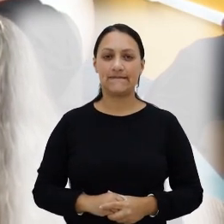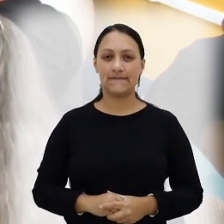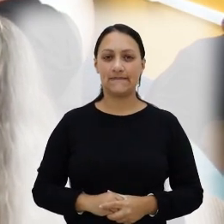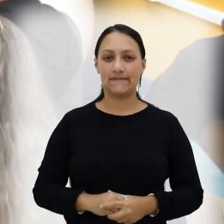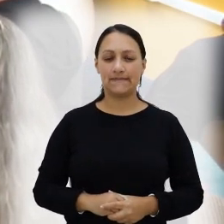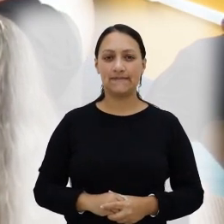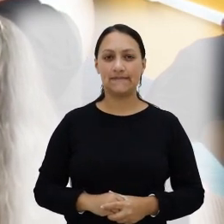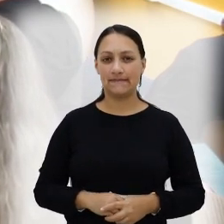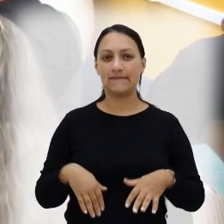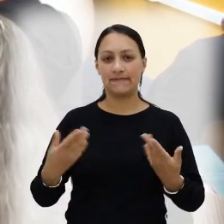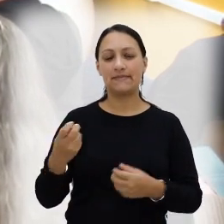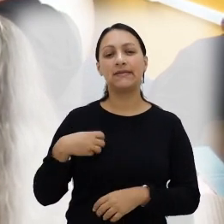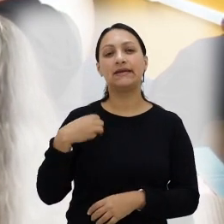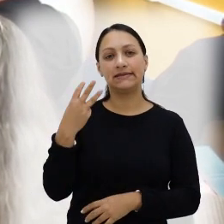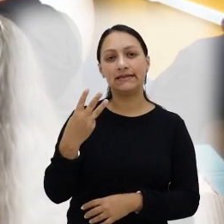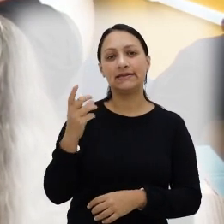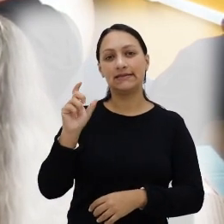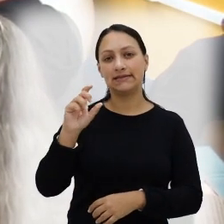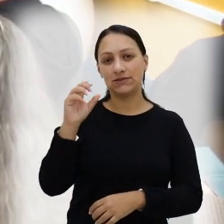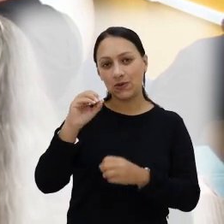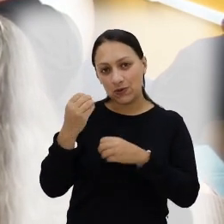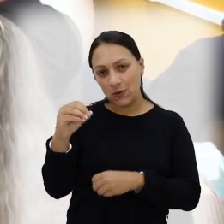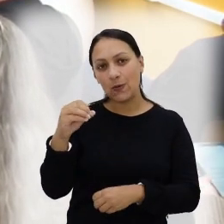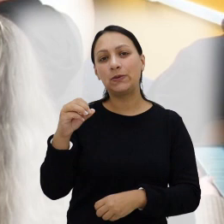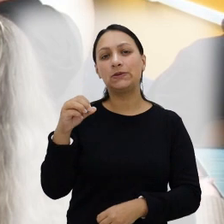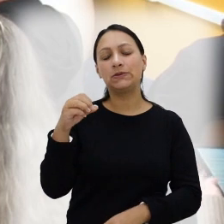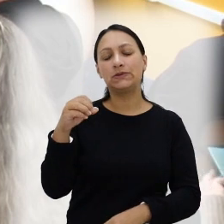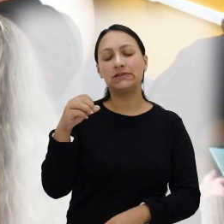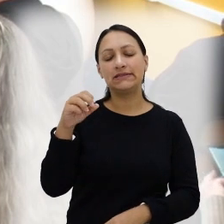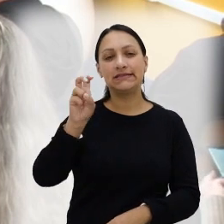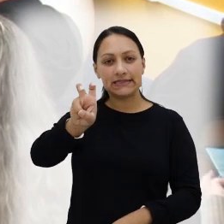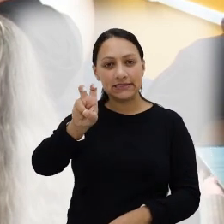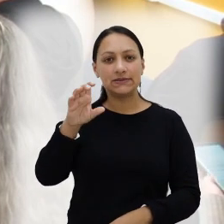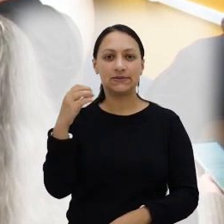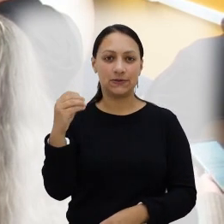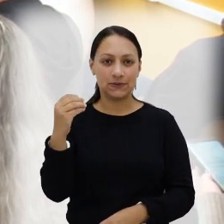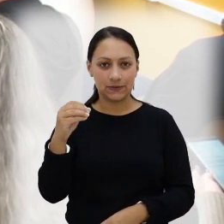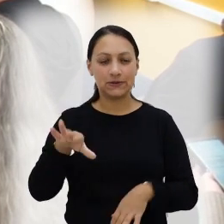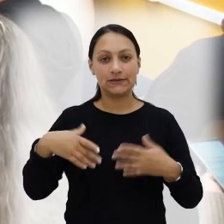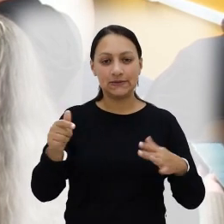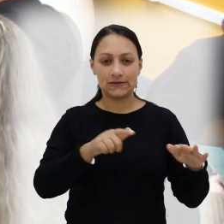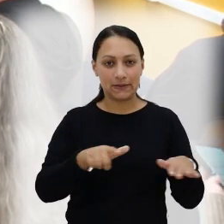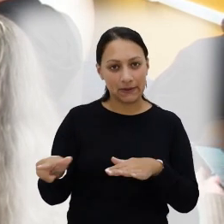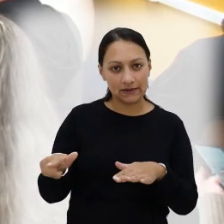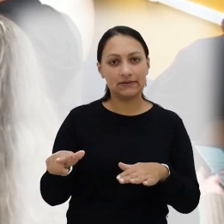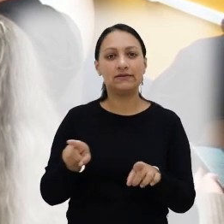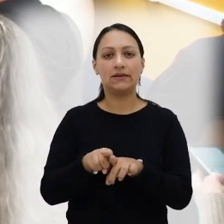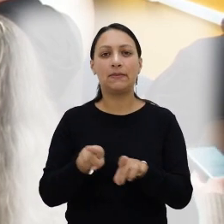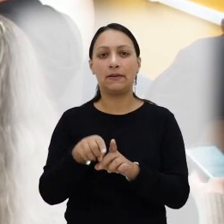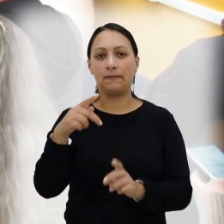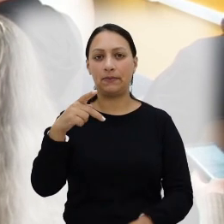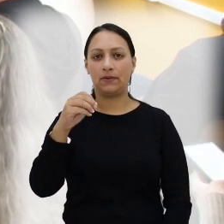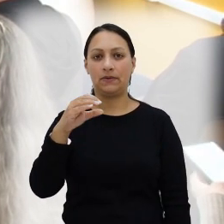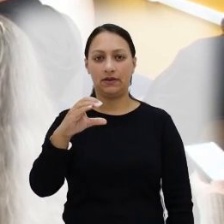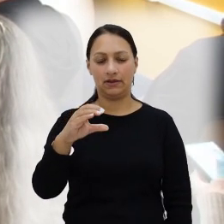3/10 e 5/10, então, naquela semana, as 2 mentorias de vendas. Semana 19, POC,